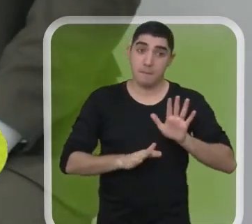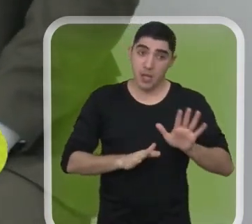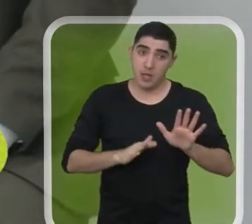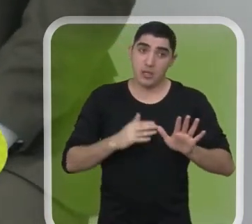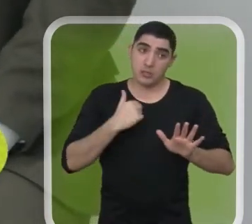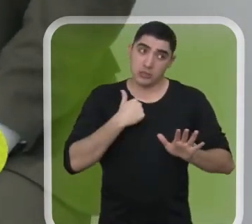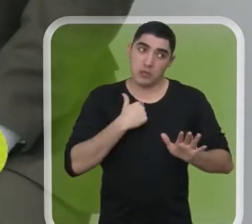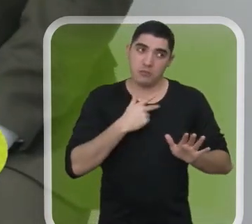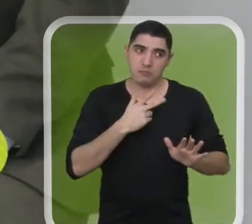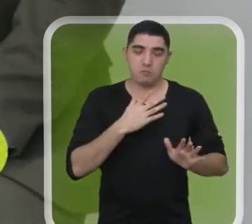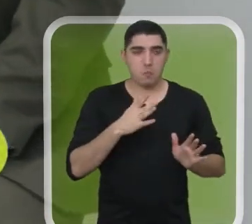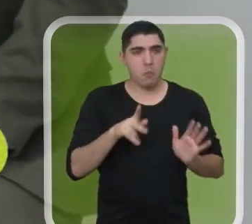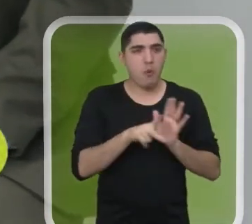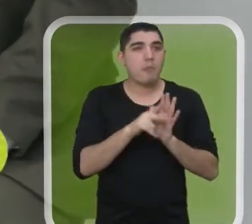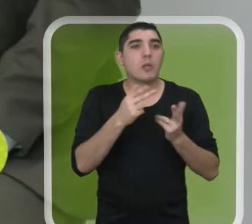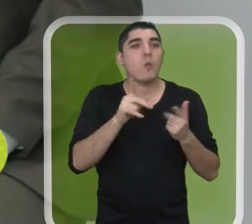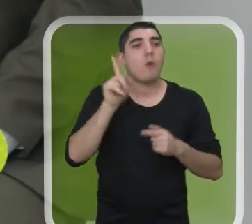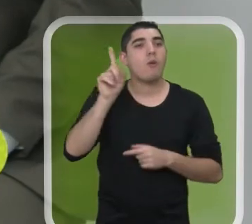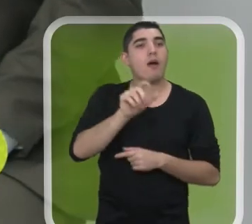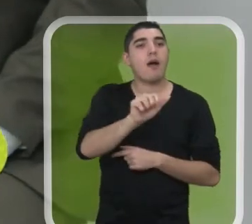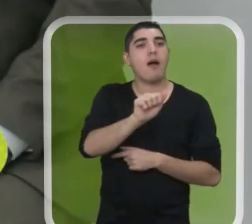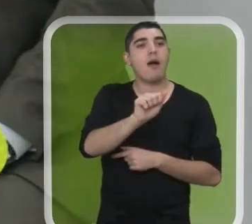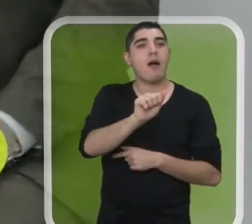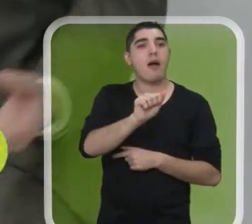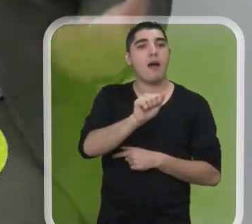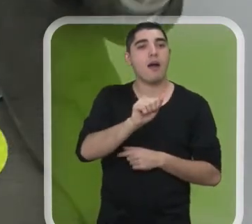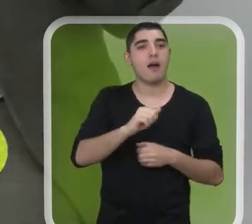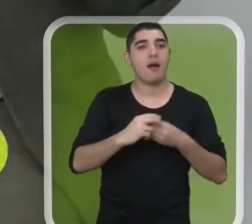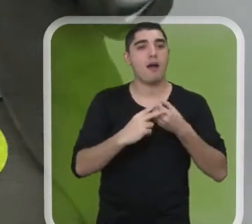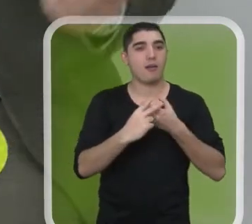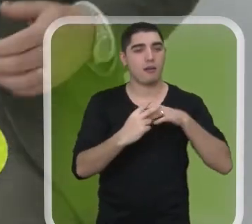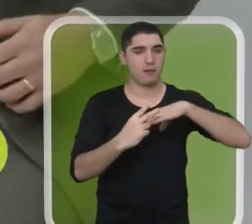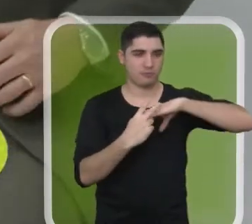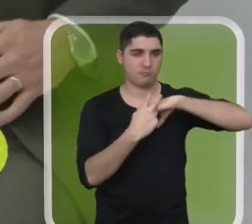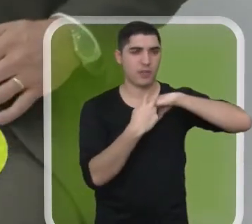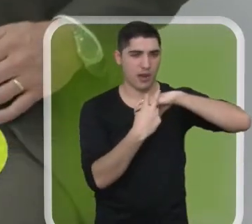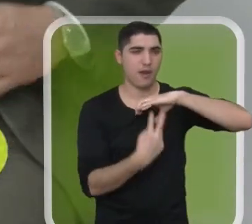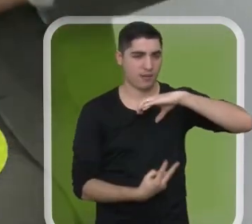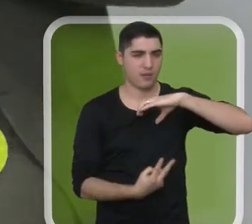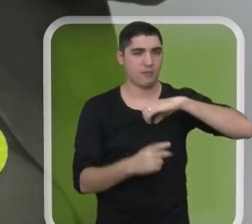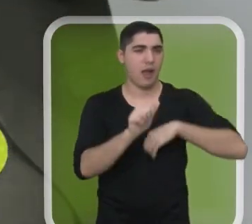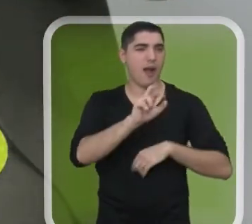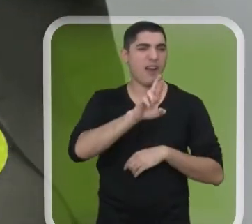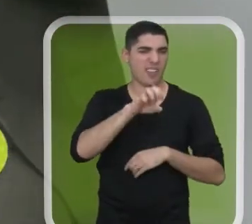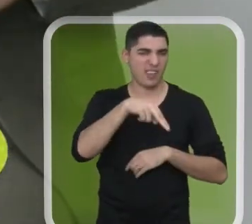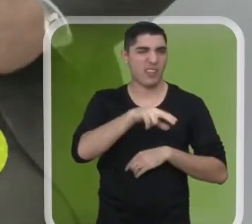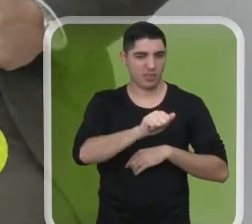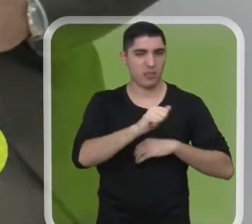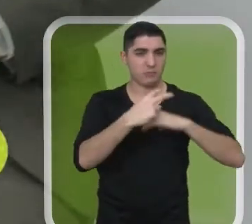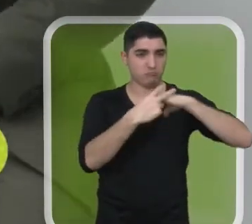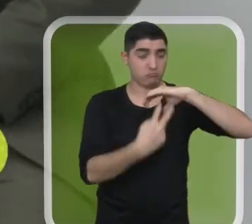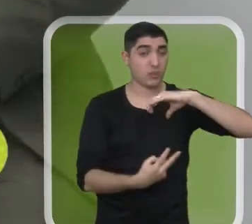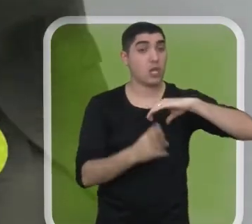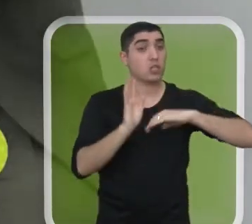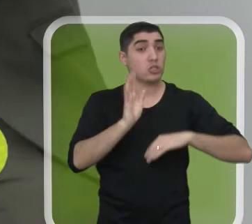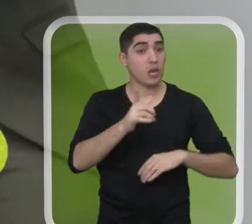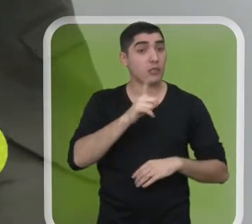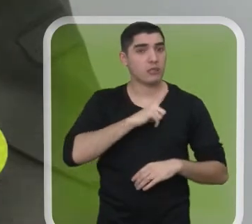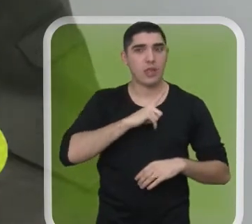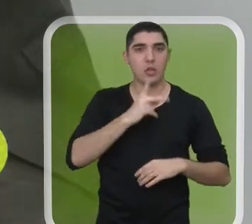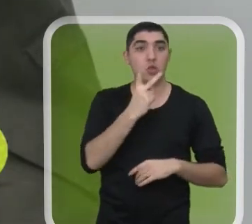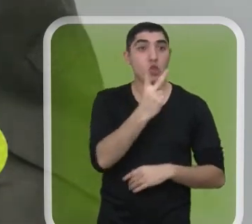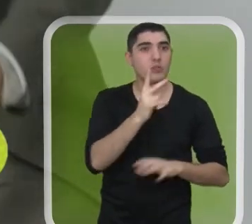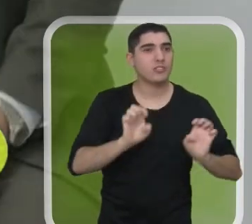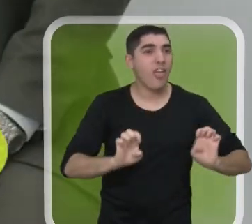como base a arena que foi concedida. Tivemos nesse final de semana um evento fabuloso, espetacular. Eu não